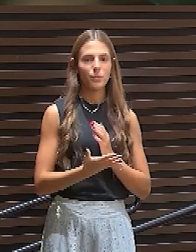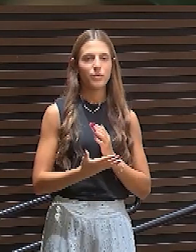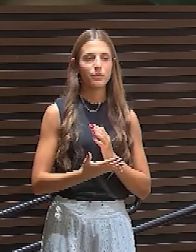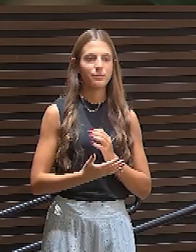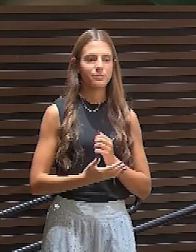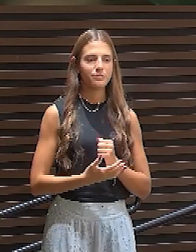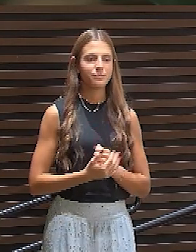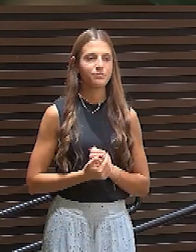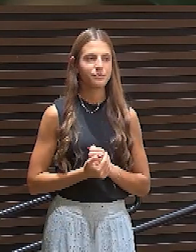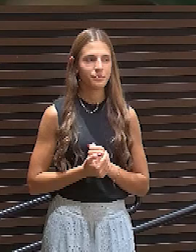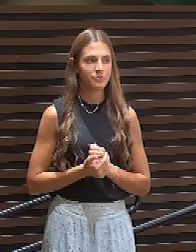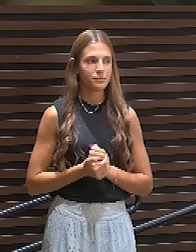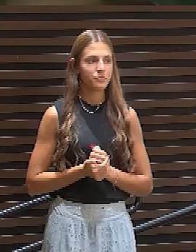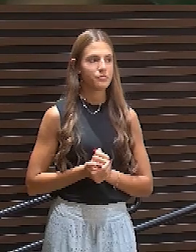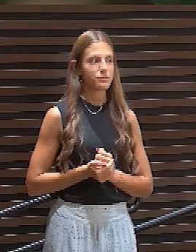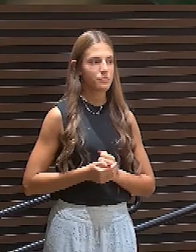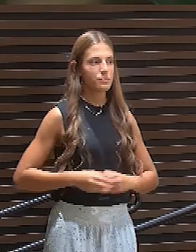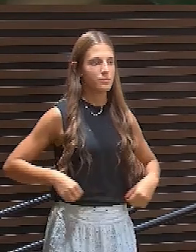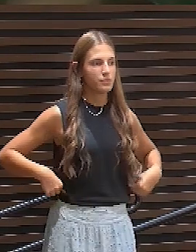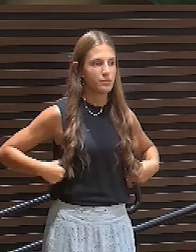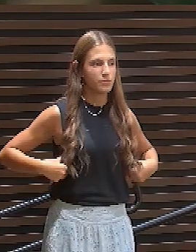corrupto.